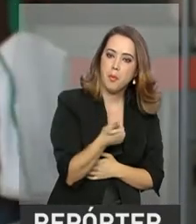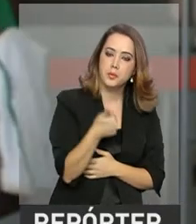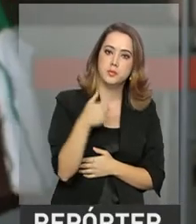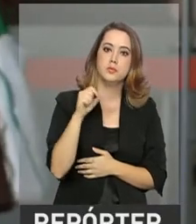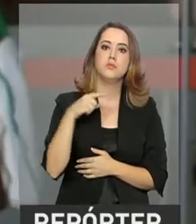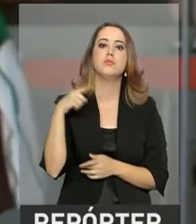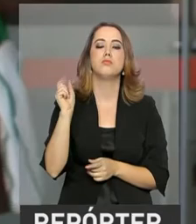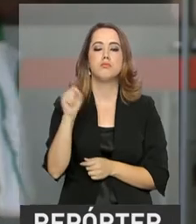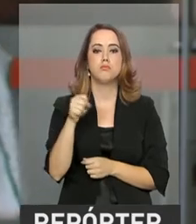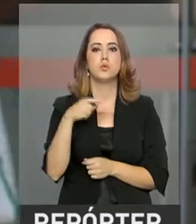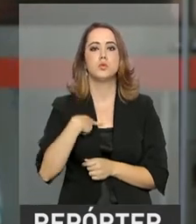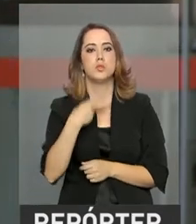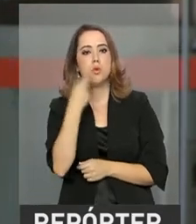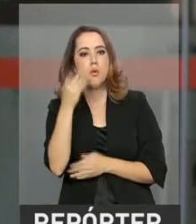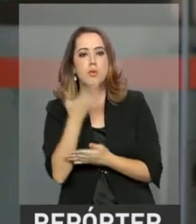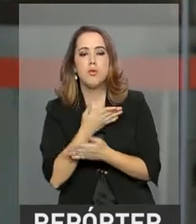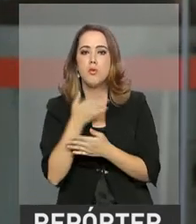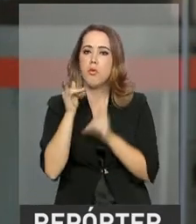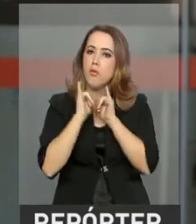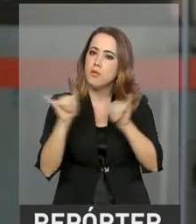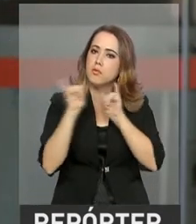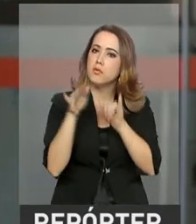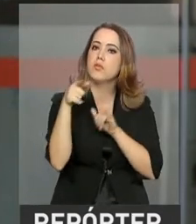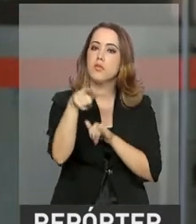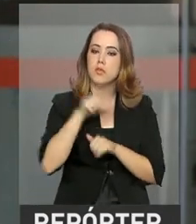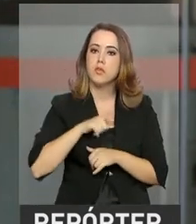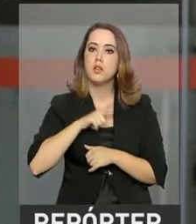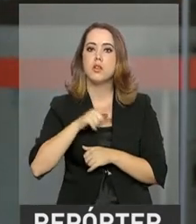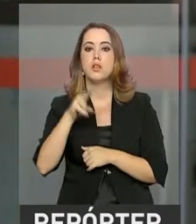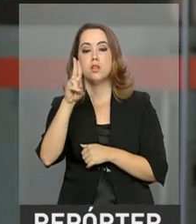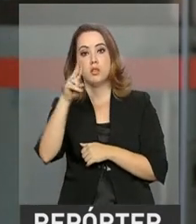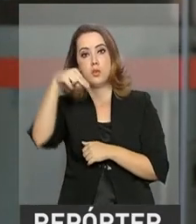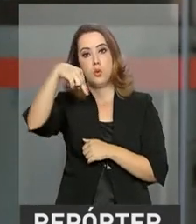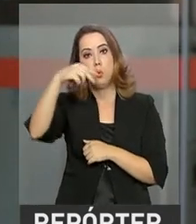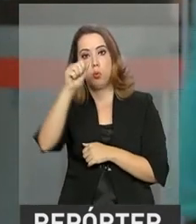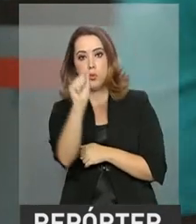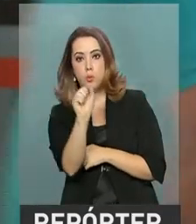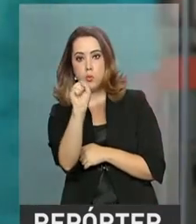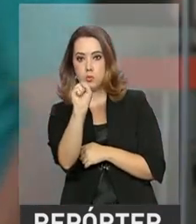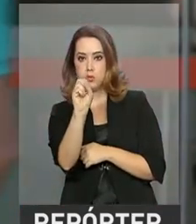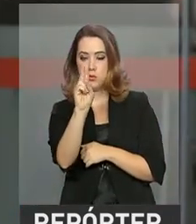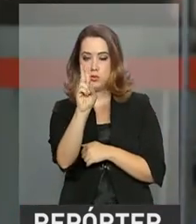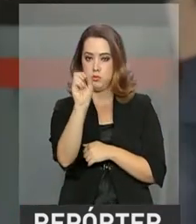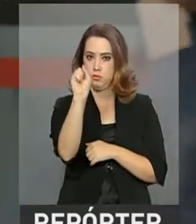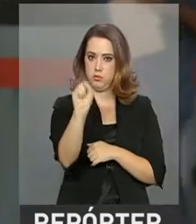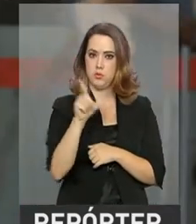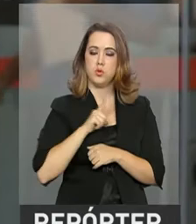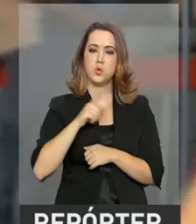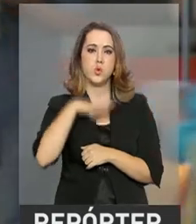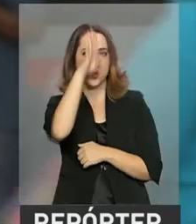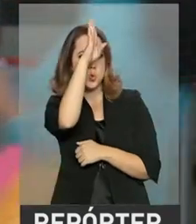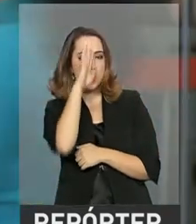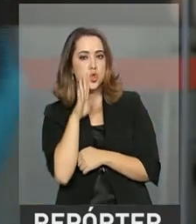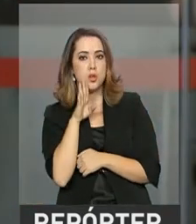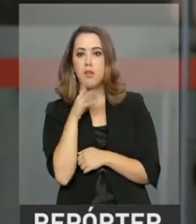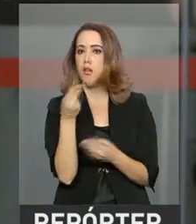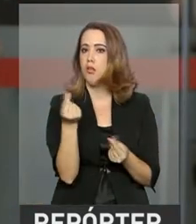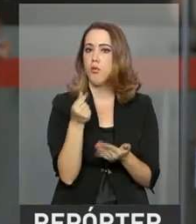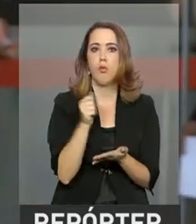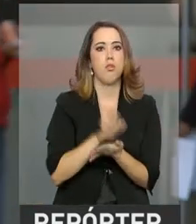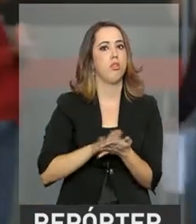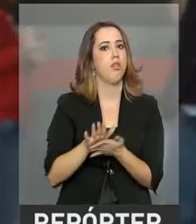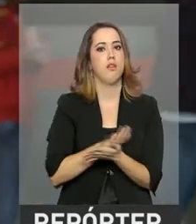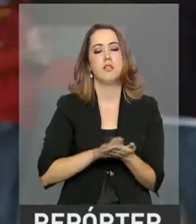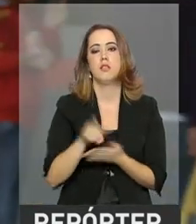falei para muitos colegas de trabalho, falei, olha gente, tem UNASUS, acessem. Ah, eu falei, gente, é de graça, tem certeza? Porque eu